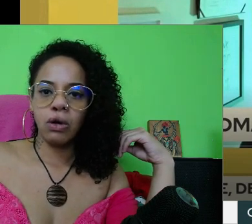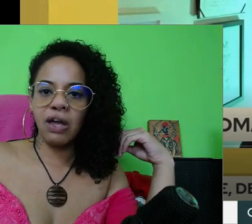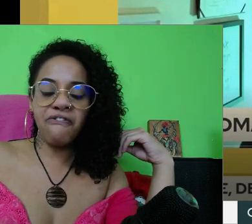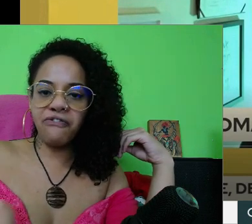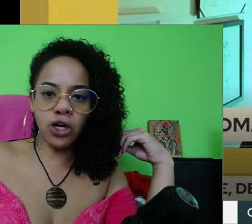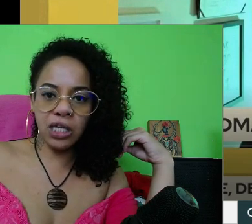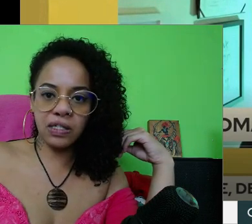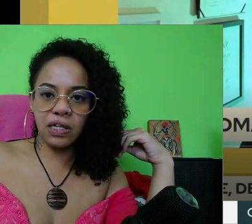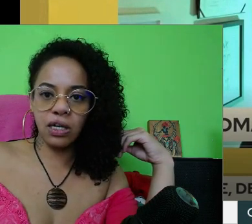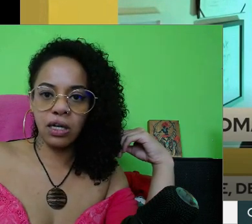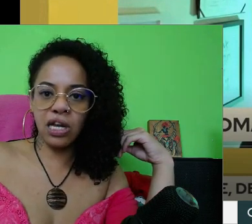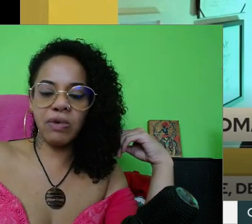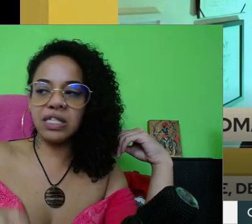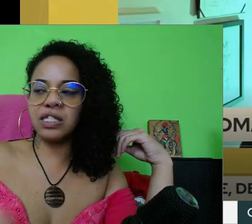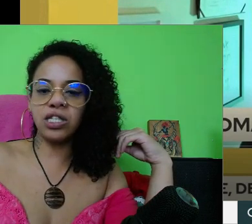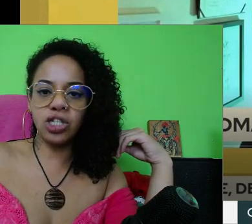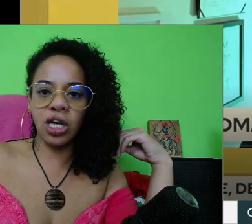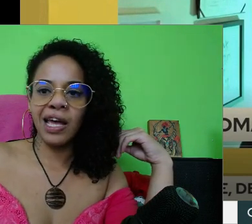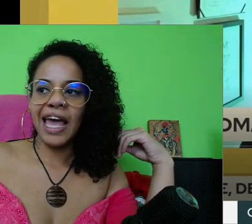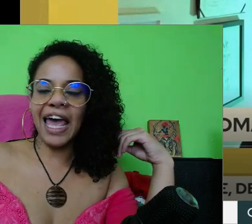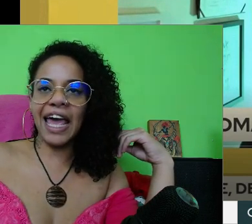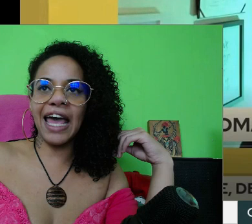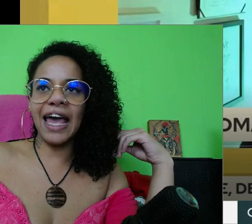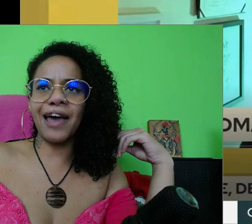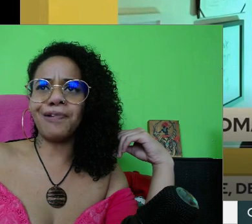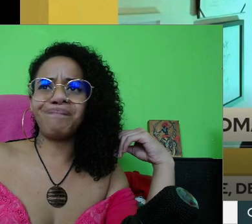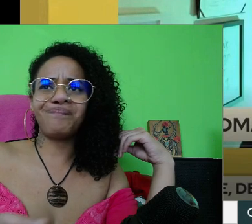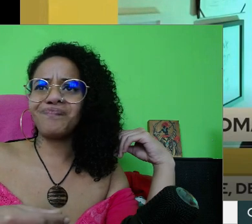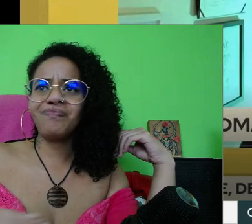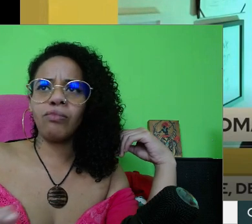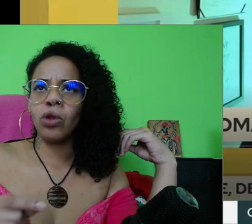e não existe